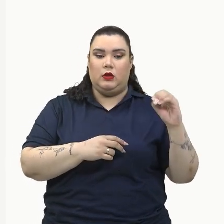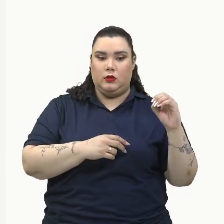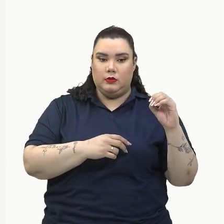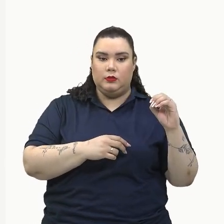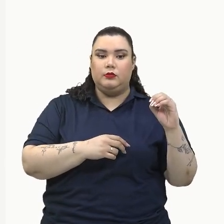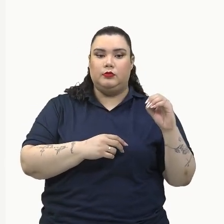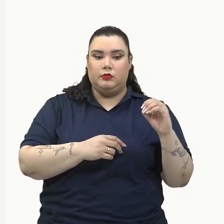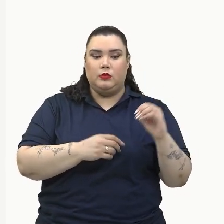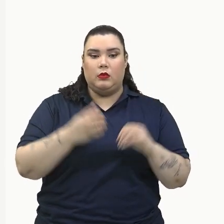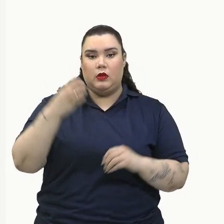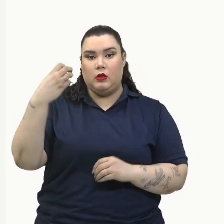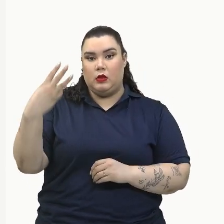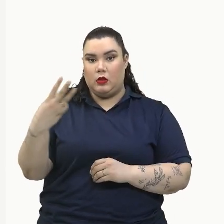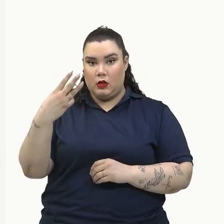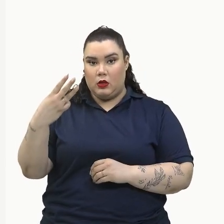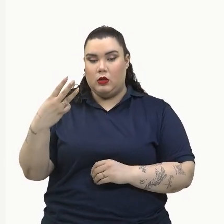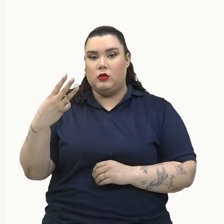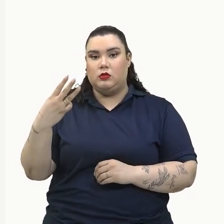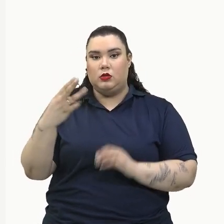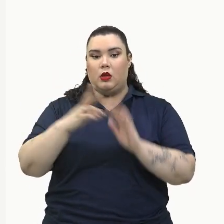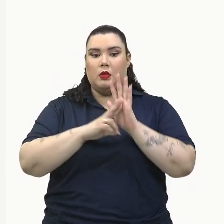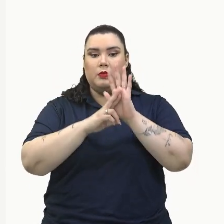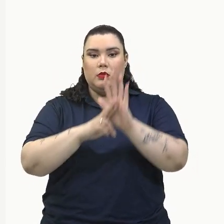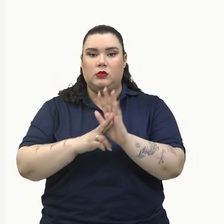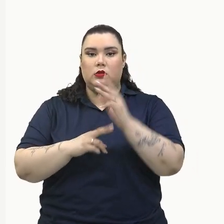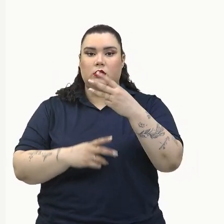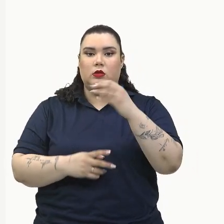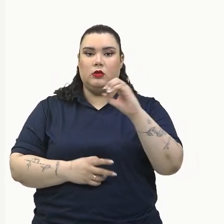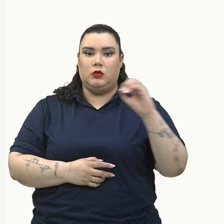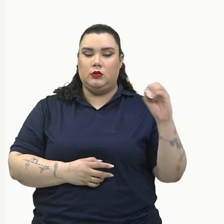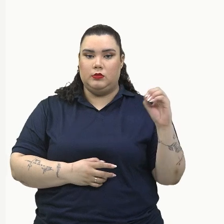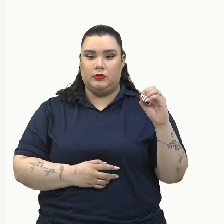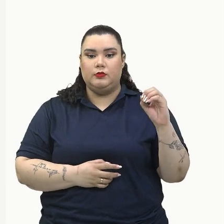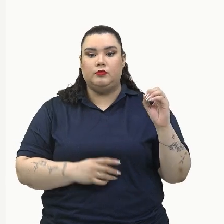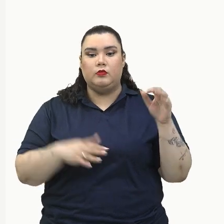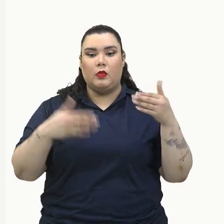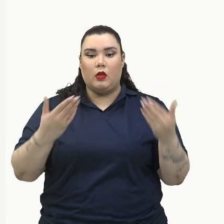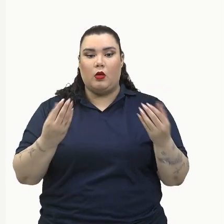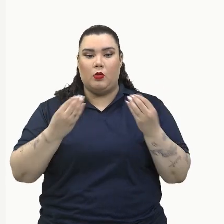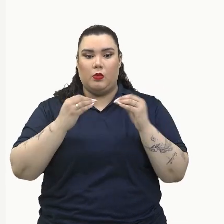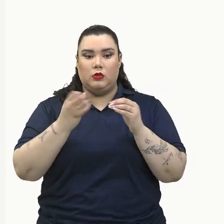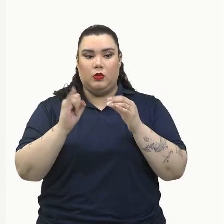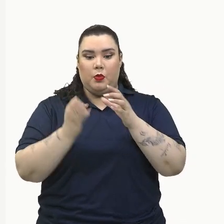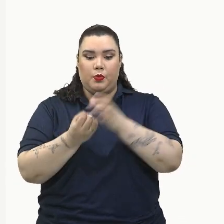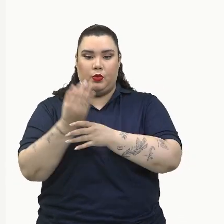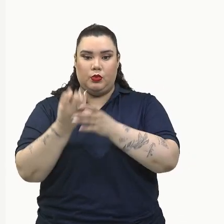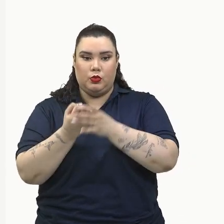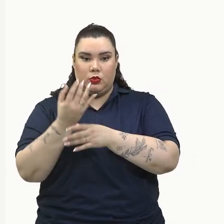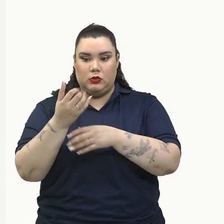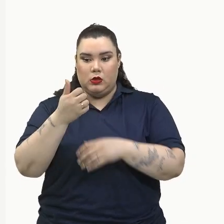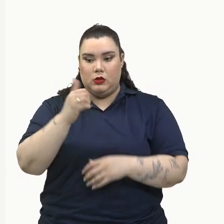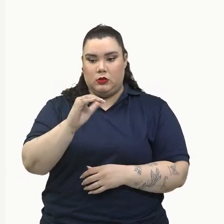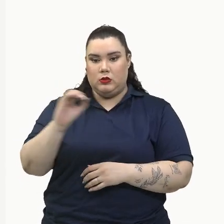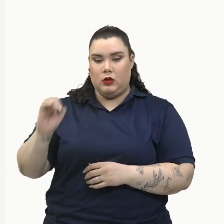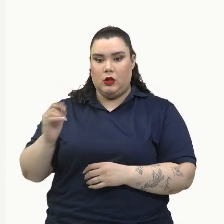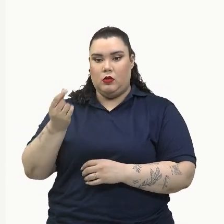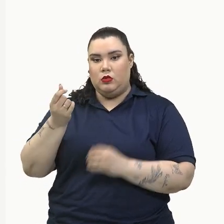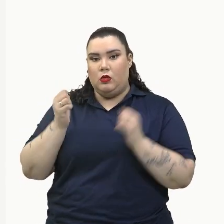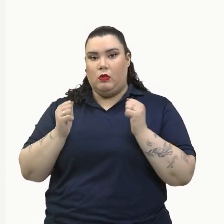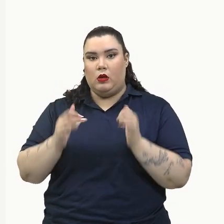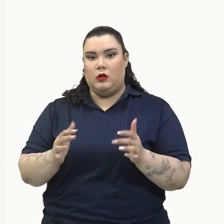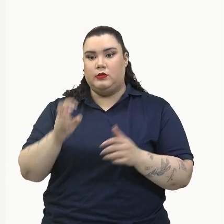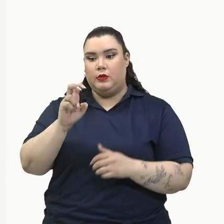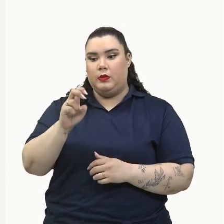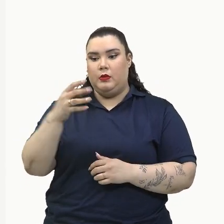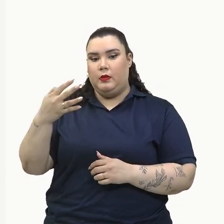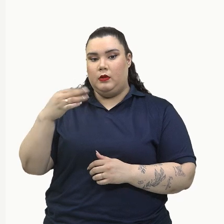1 vezes 6, 100. E aqui, 3. Então, aqui são 300 unidades. Quando eu produzo 100 unidades, o meu custo é quanto?